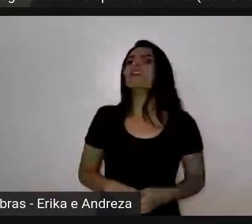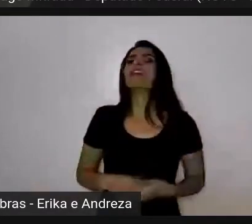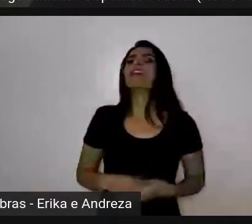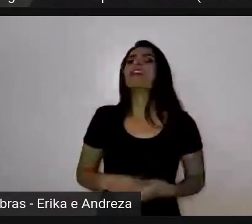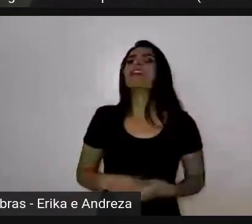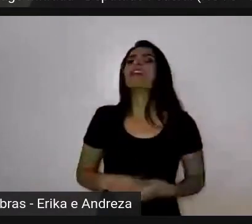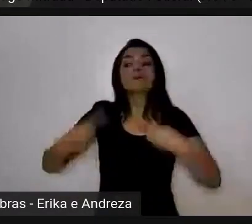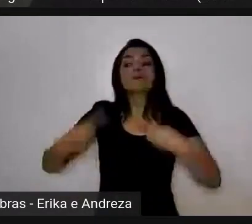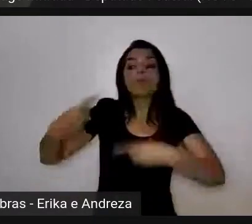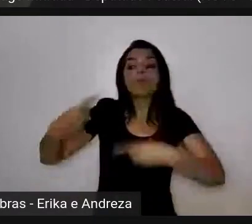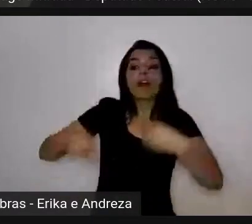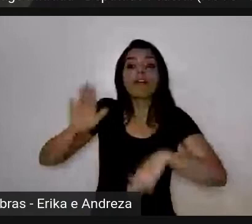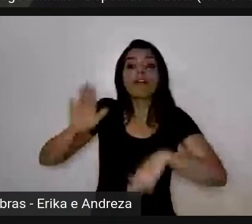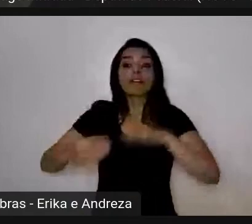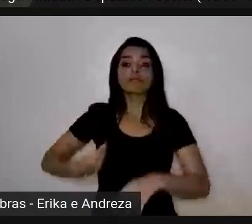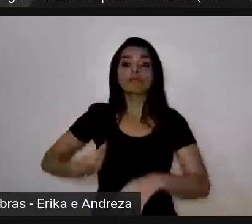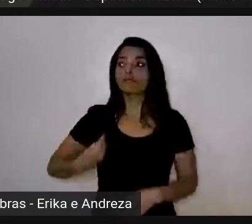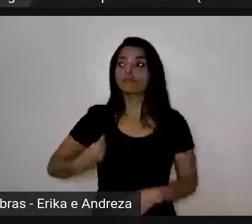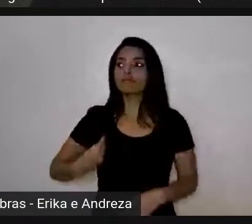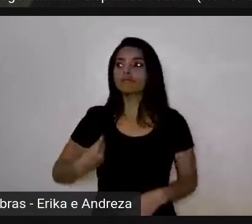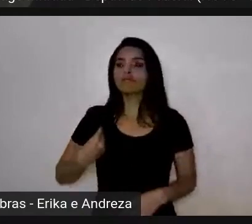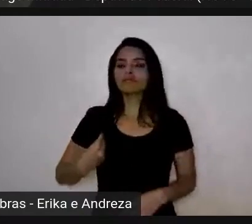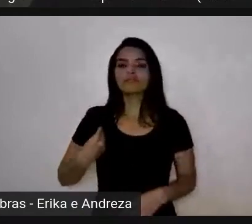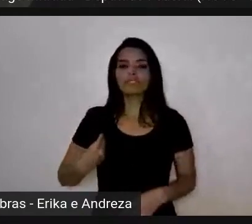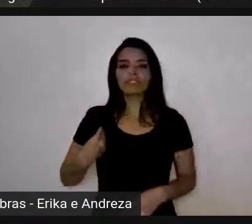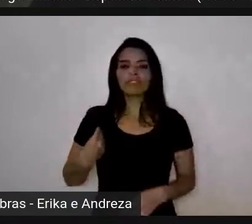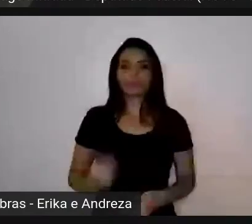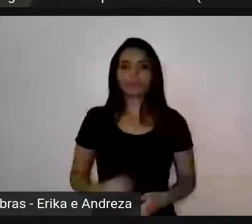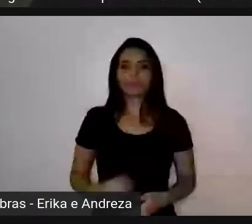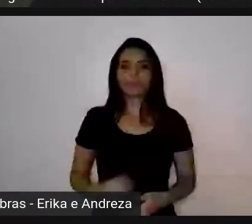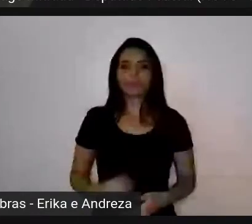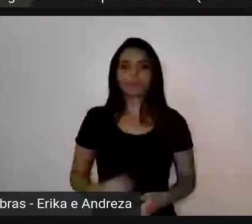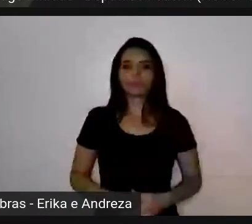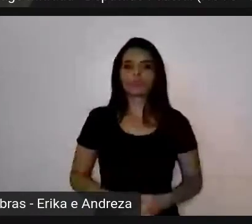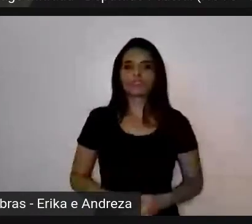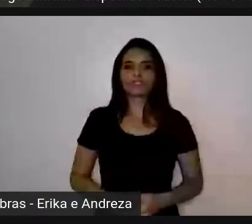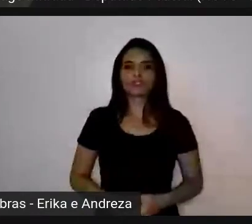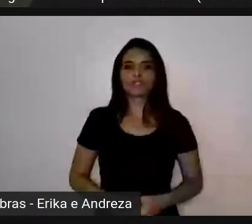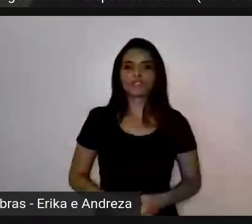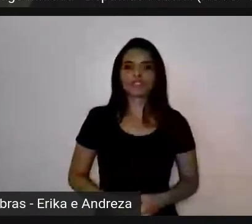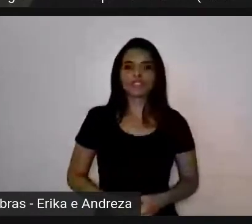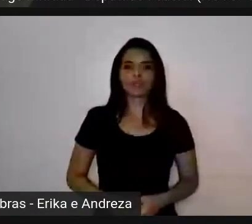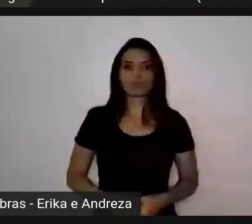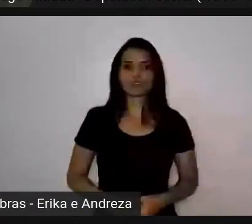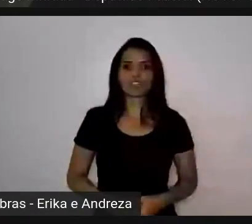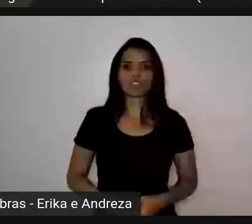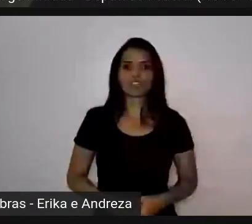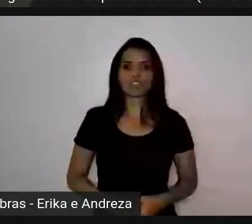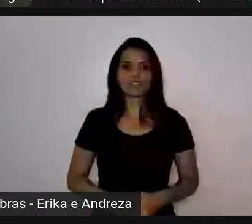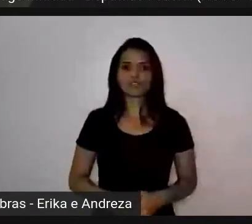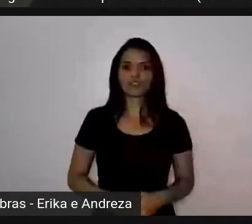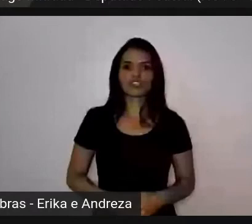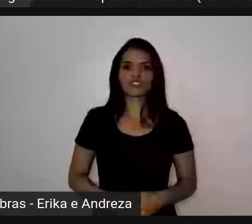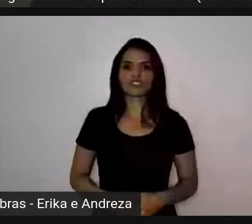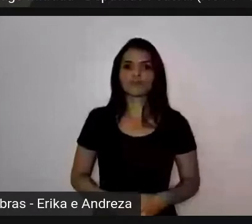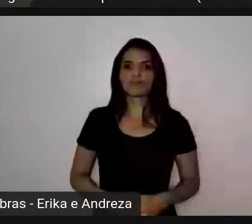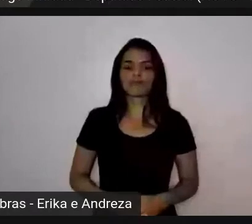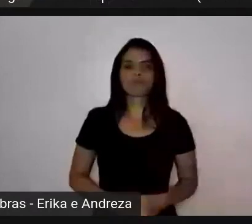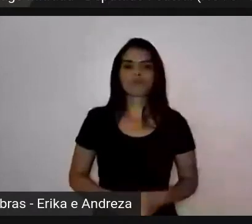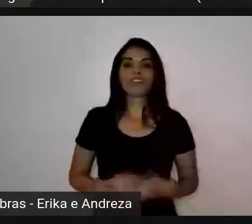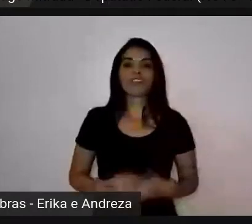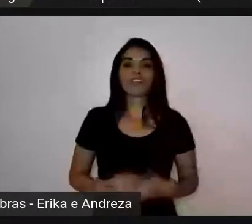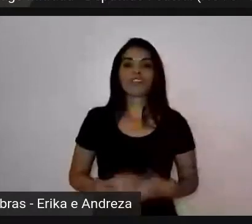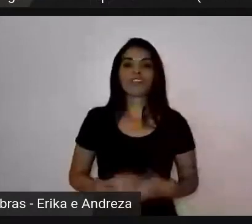às vezes a gente está levantando as questões, quem mais se mobiliza são os concurseiros. Os servidores pouco se mobilizam. Isso me irrita